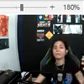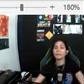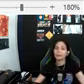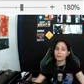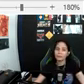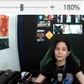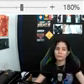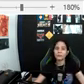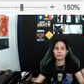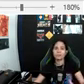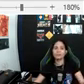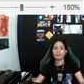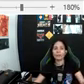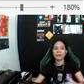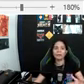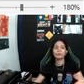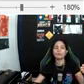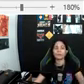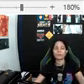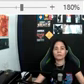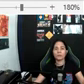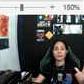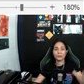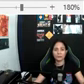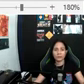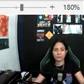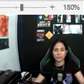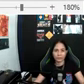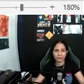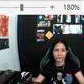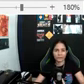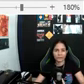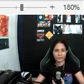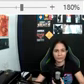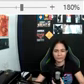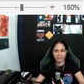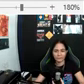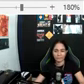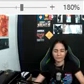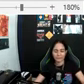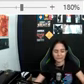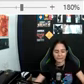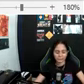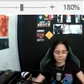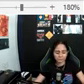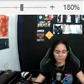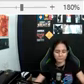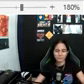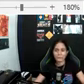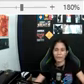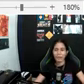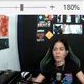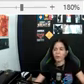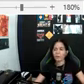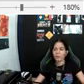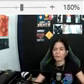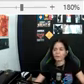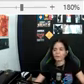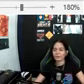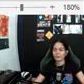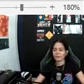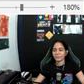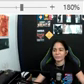vai influenciar tanto no crescimento dela quanto aquelas outras que estão tendo só as 3 refeições. Certo?